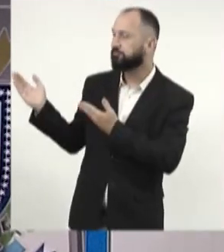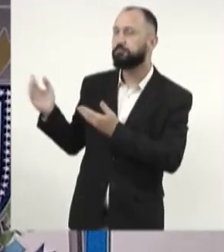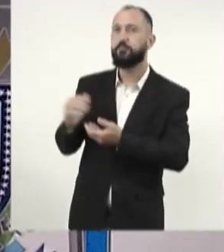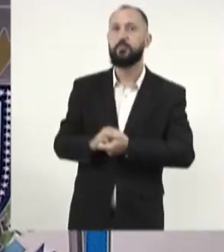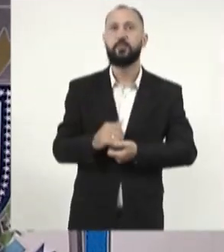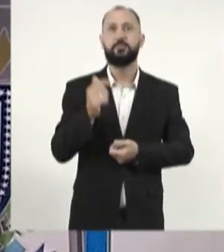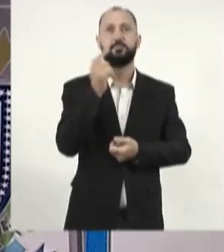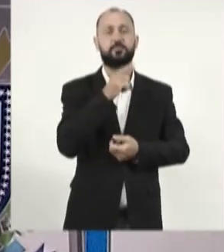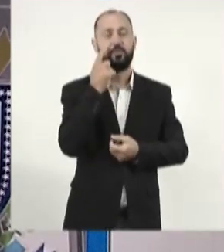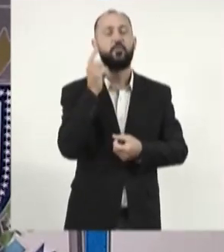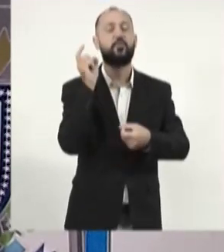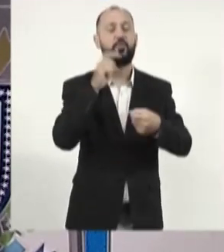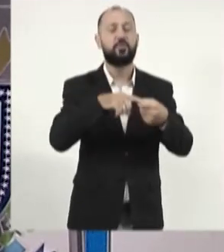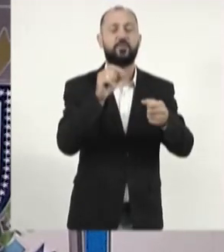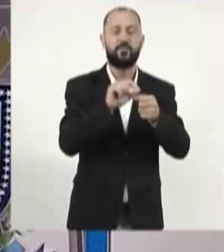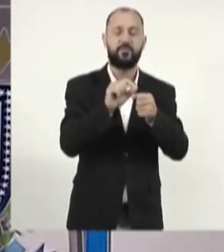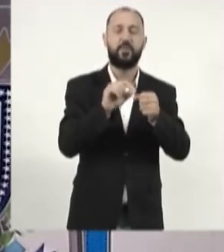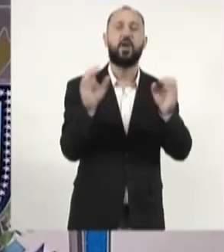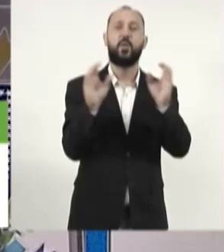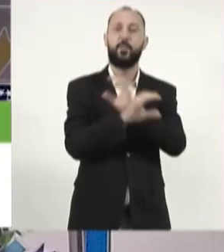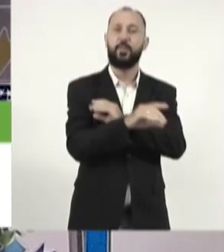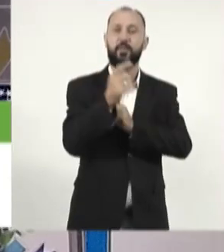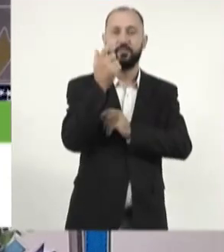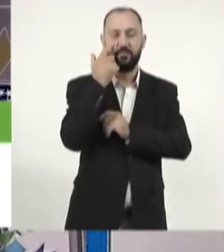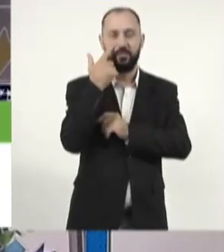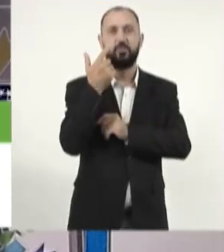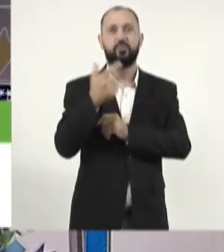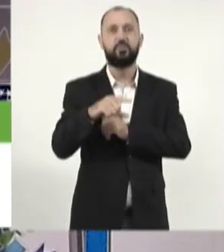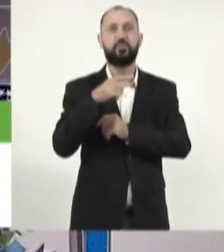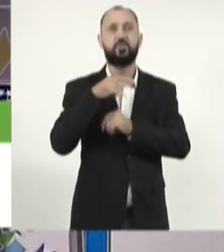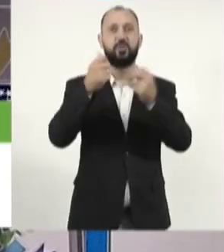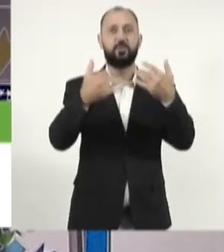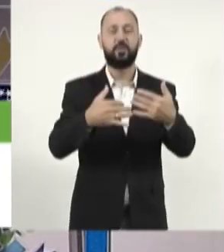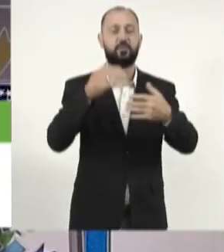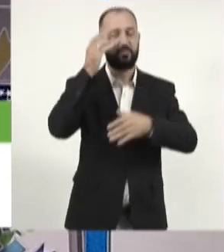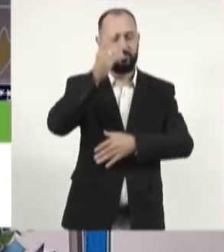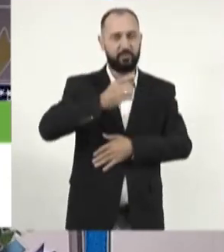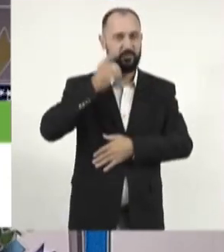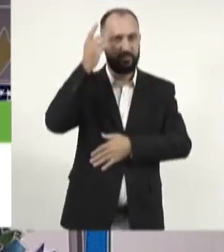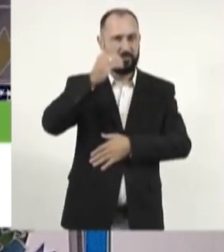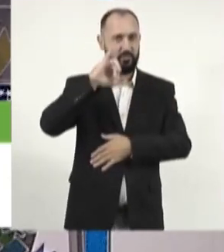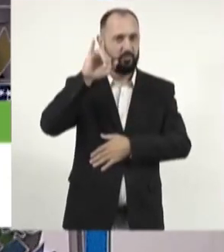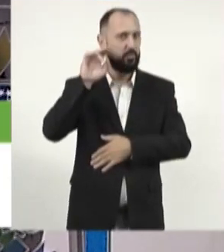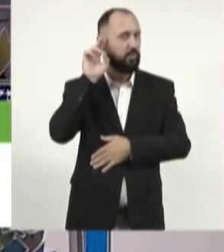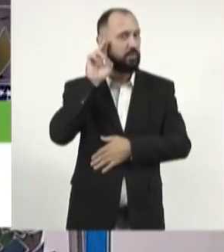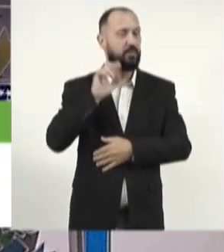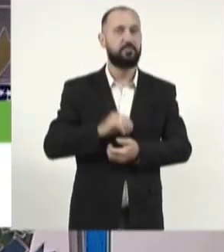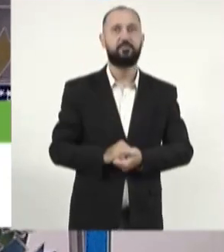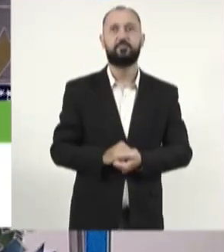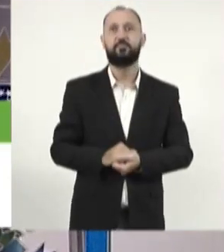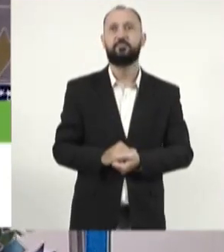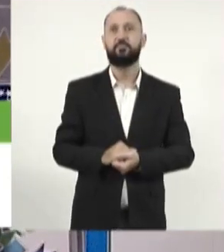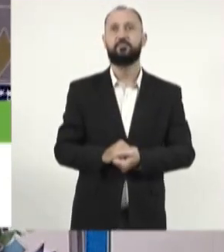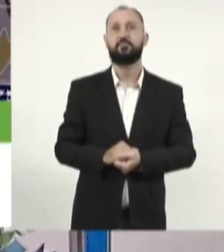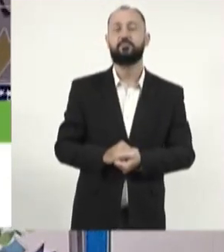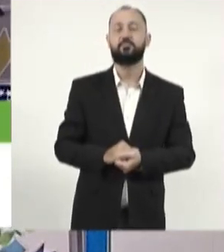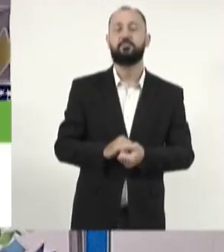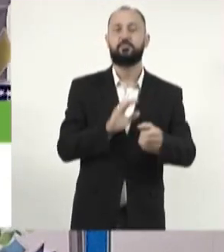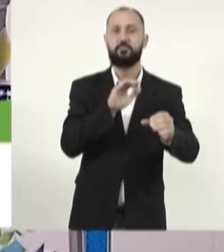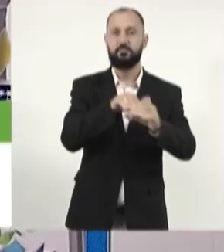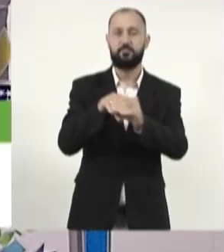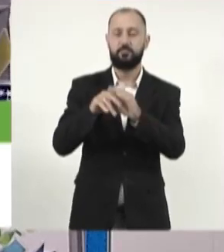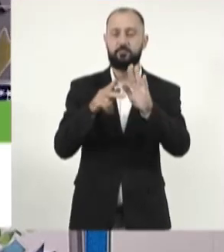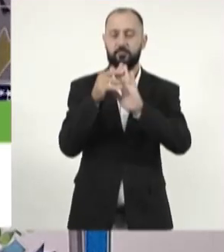lá você consegue reassistir a sessão na íntegra e rever também a fala do deputado João Henrique. Bom, após a votação